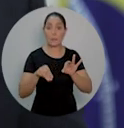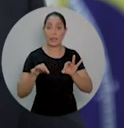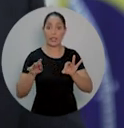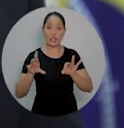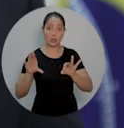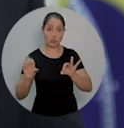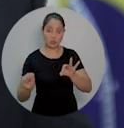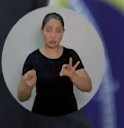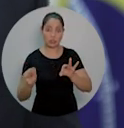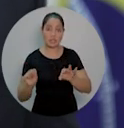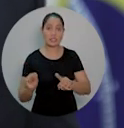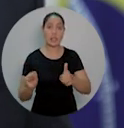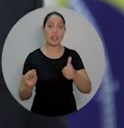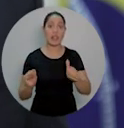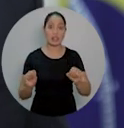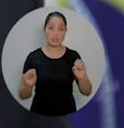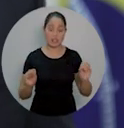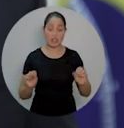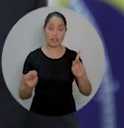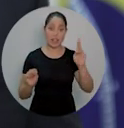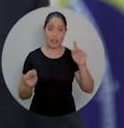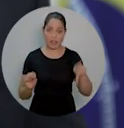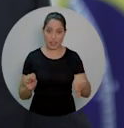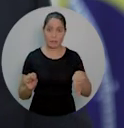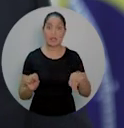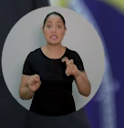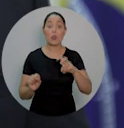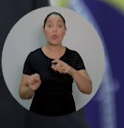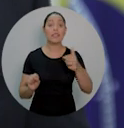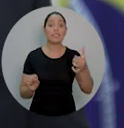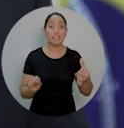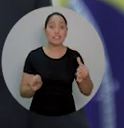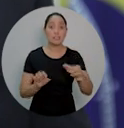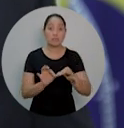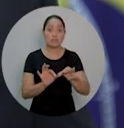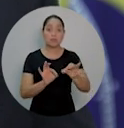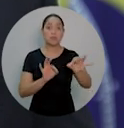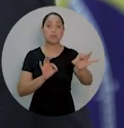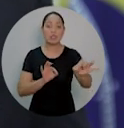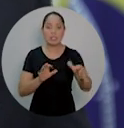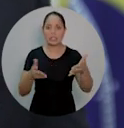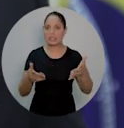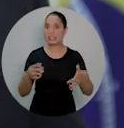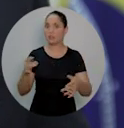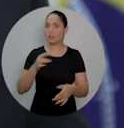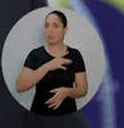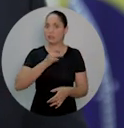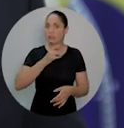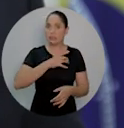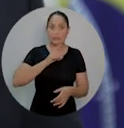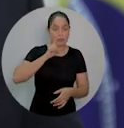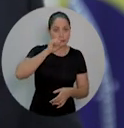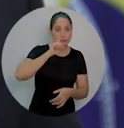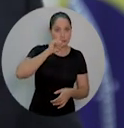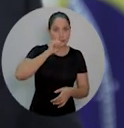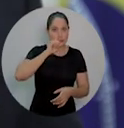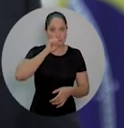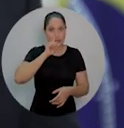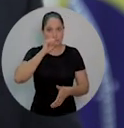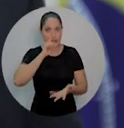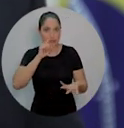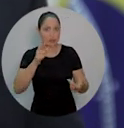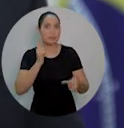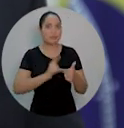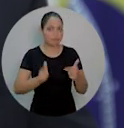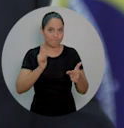100 km por hora, uma distância de 56 metros. Portanto, o manuseio do telefone celular ao volante traz perigo iminente de acidentes graves,